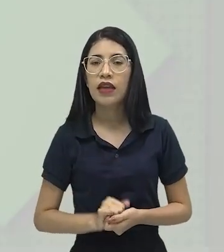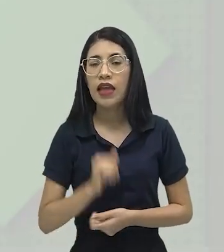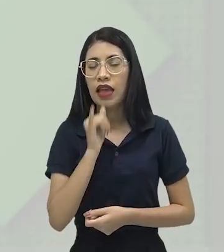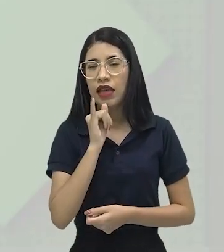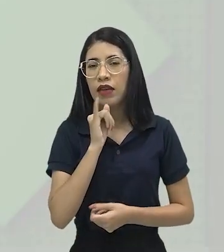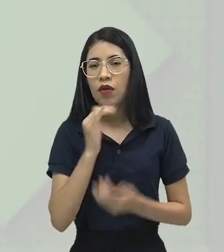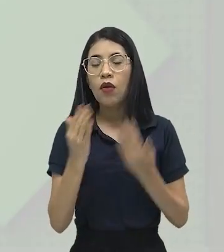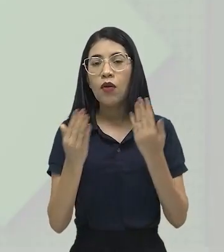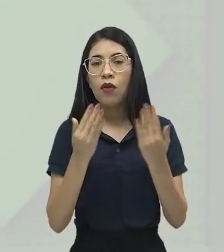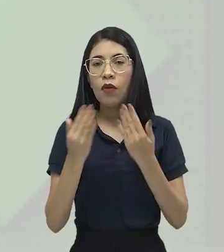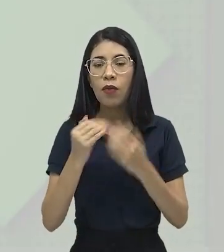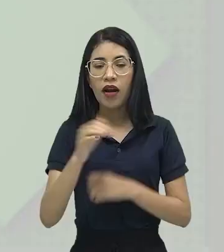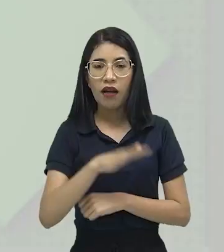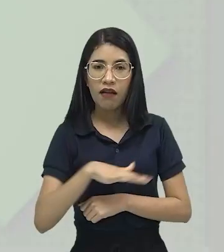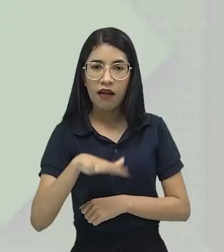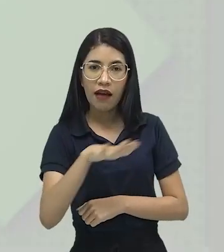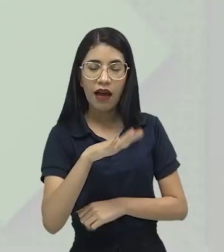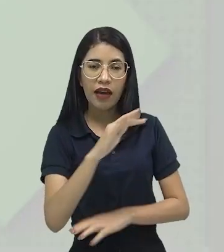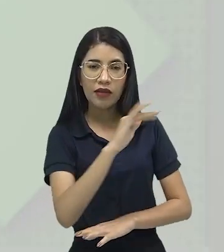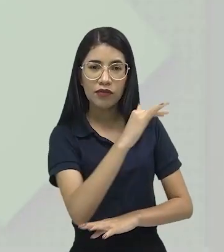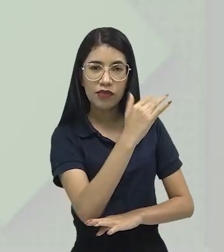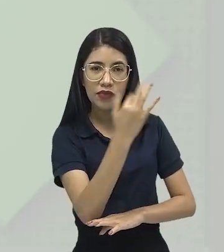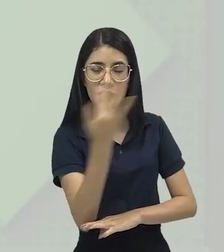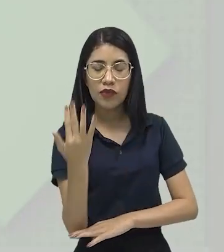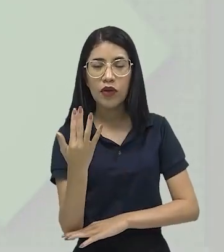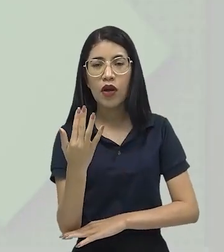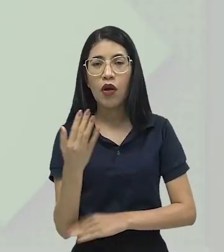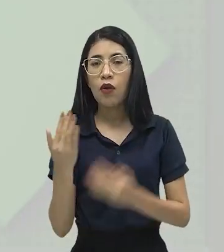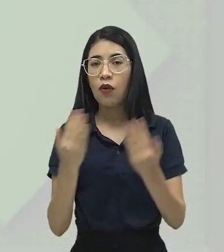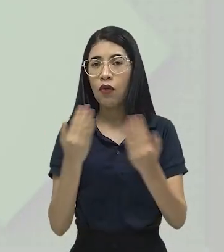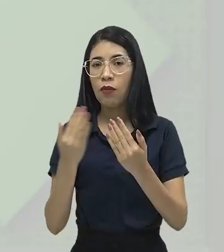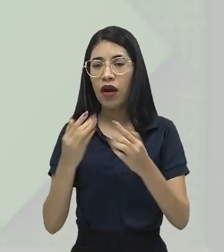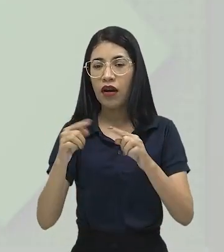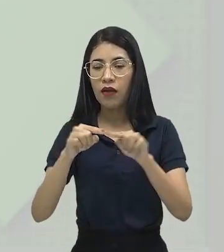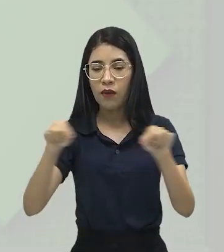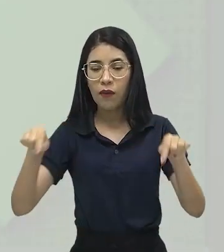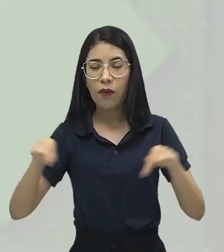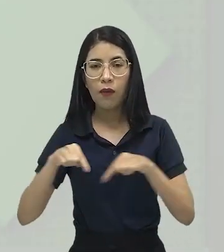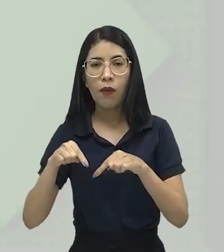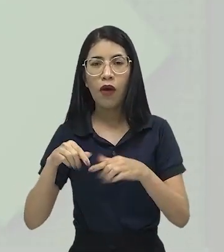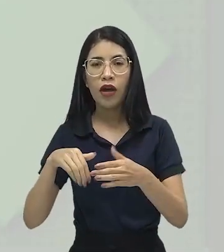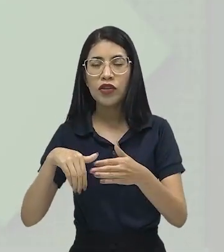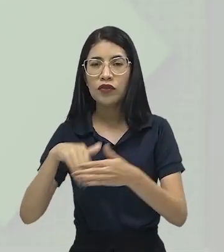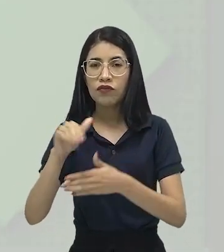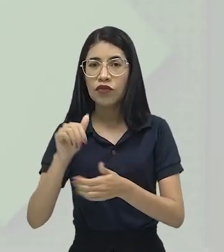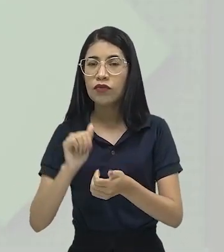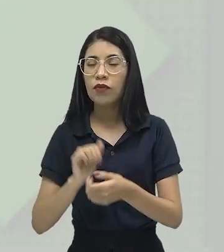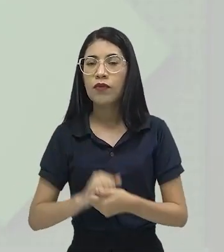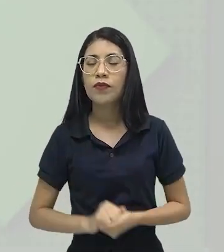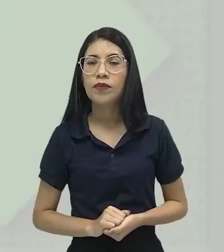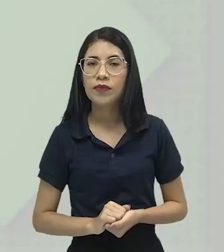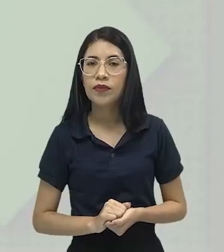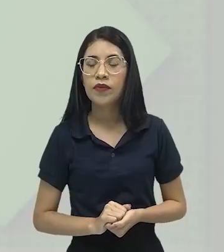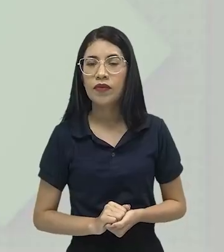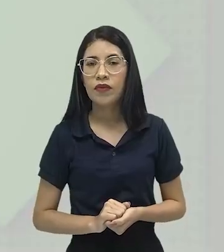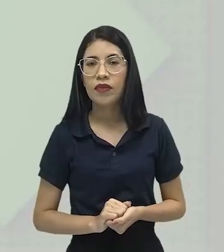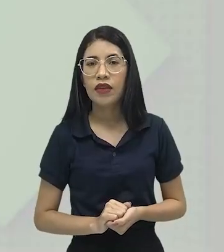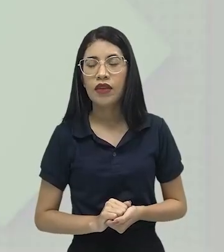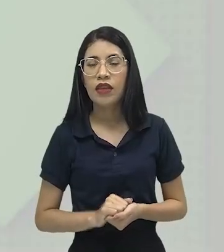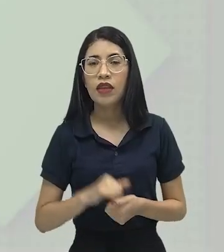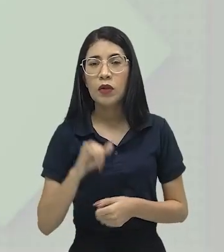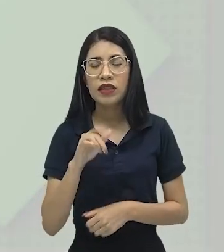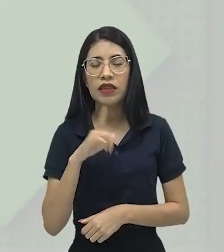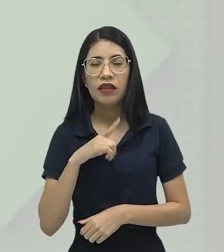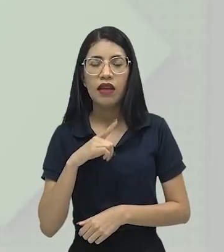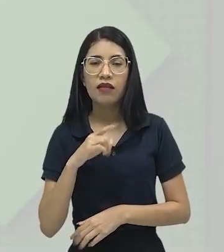comparar essa área retirada com o tamanho de um estádio de futebol. Então, às vezes, acontece um desmatamento